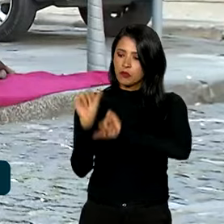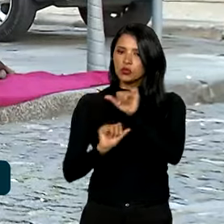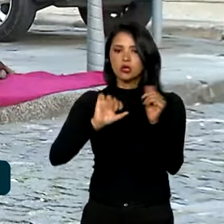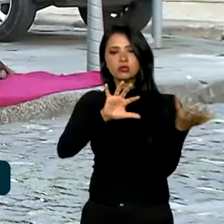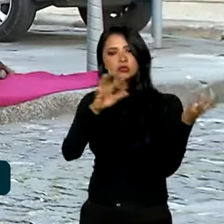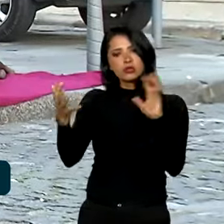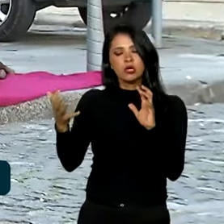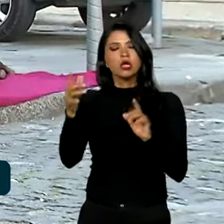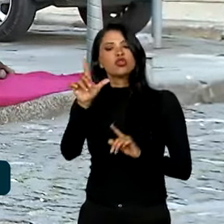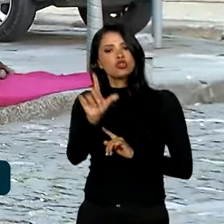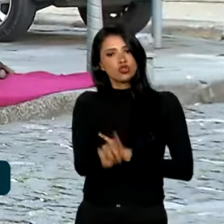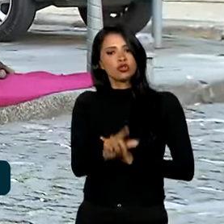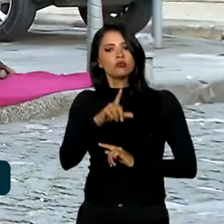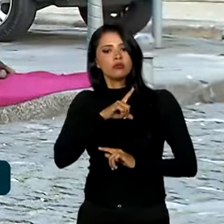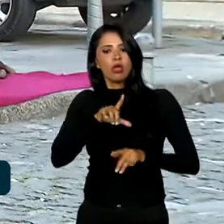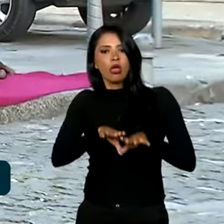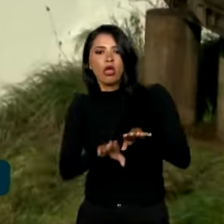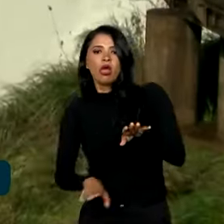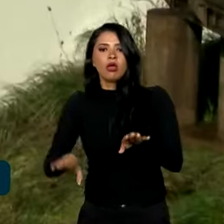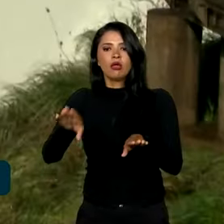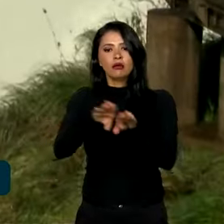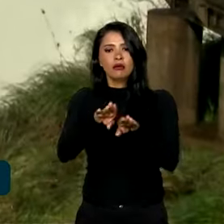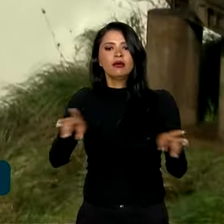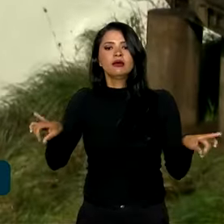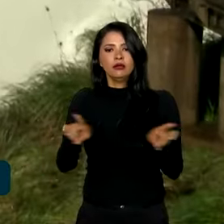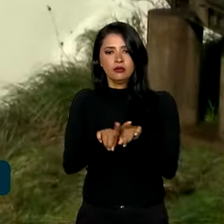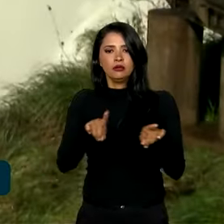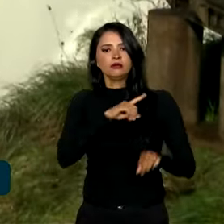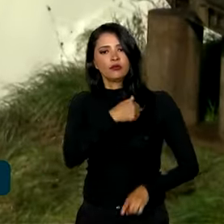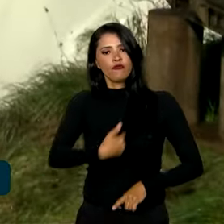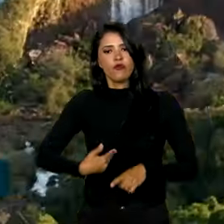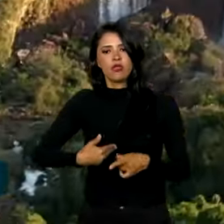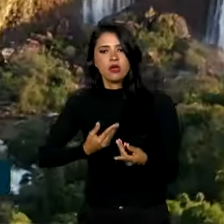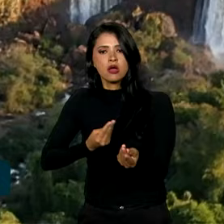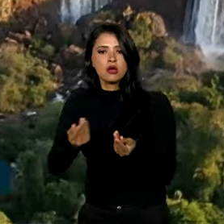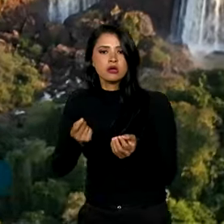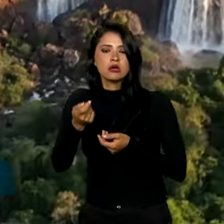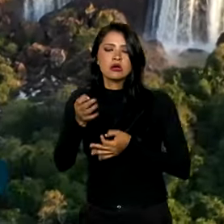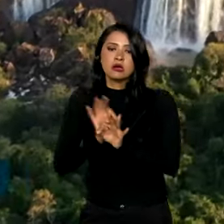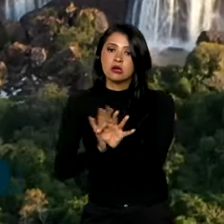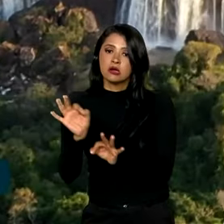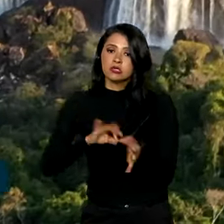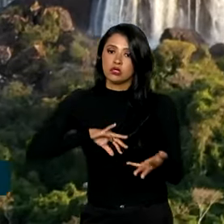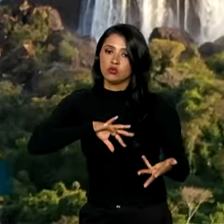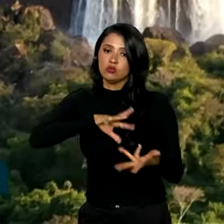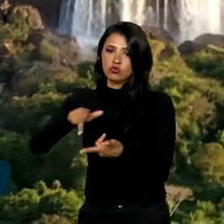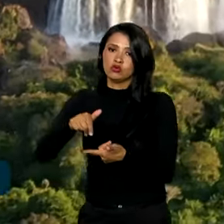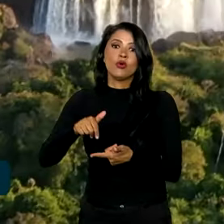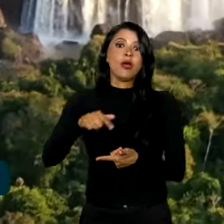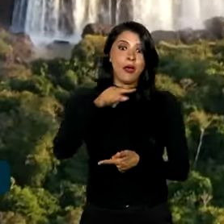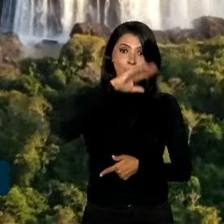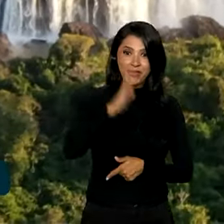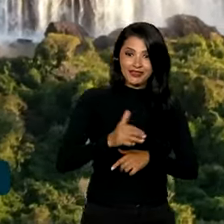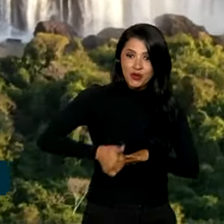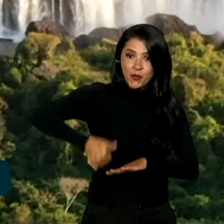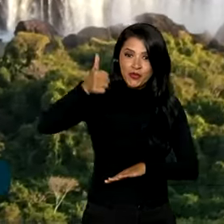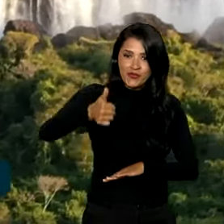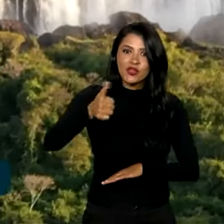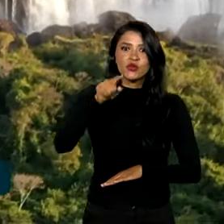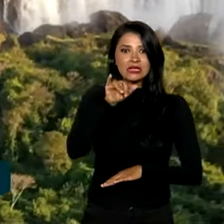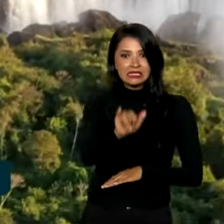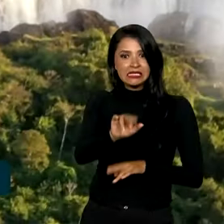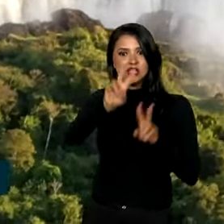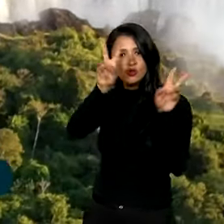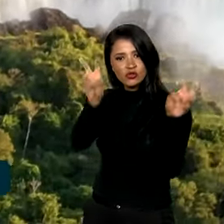climáticas, redução das desigualdades e governança global. E o Brasil sai na frente quando o assunto